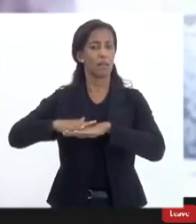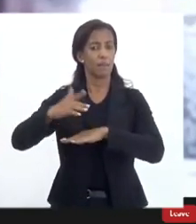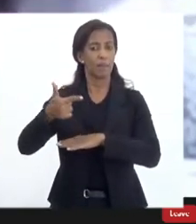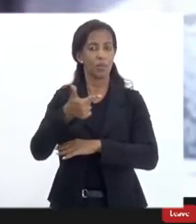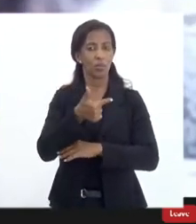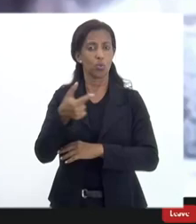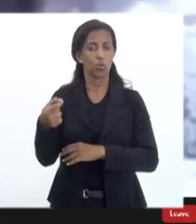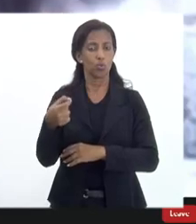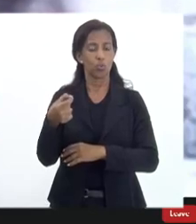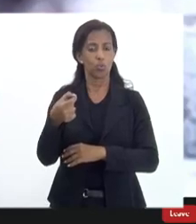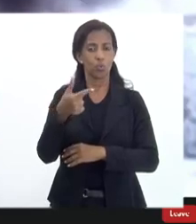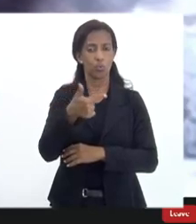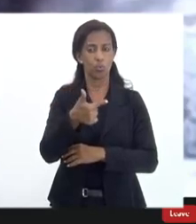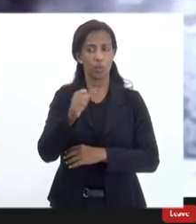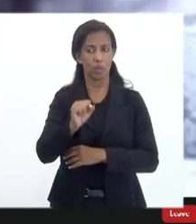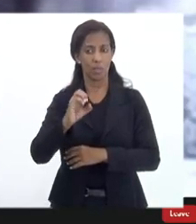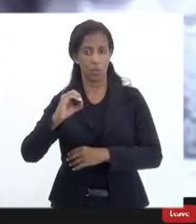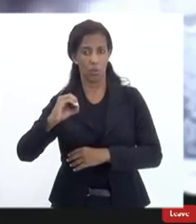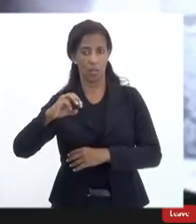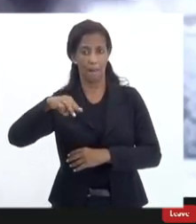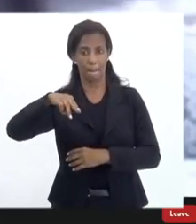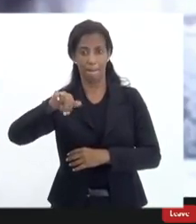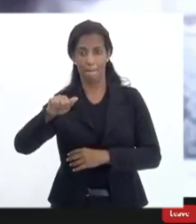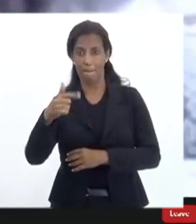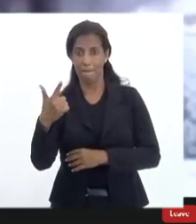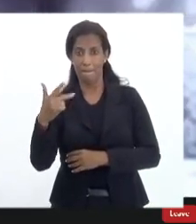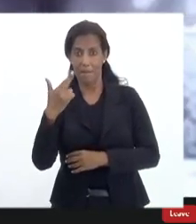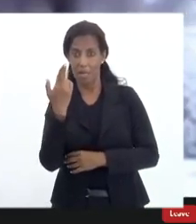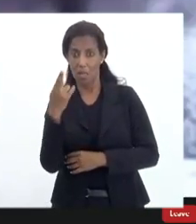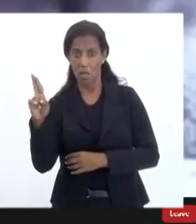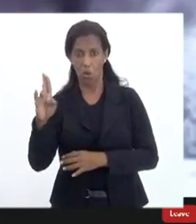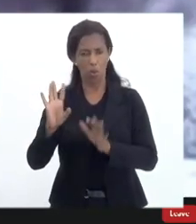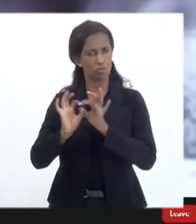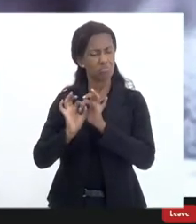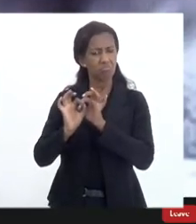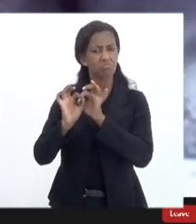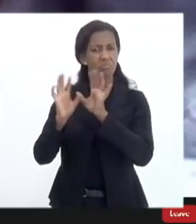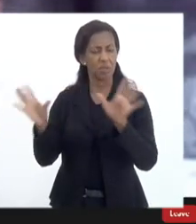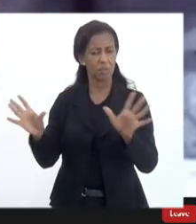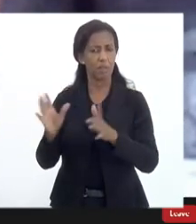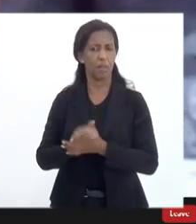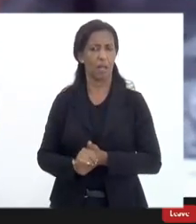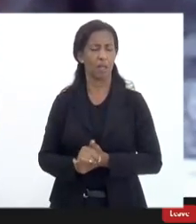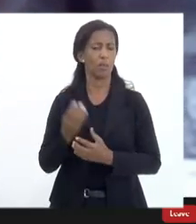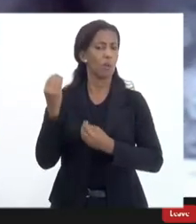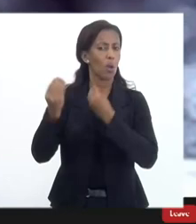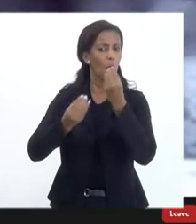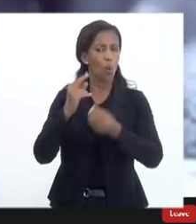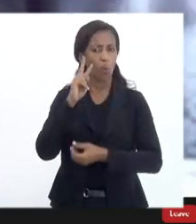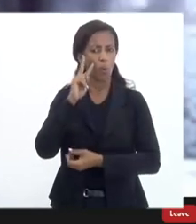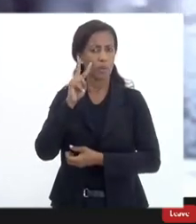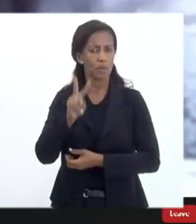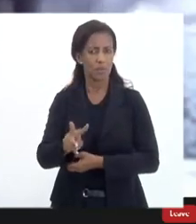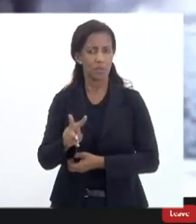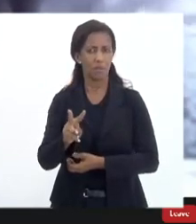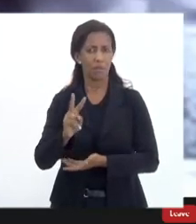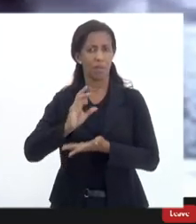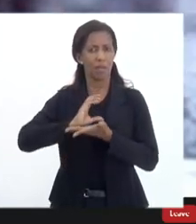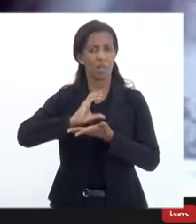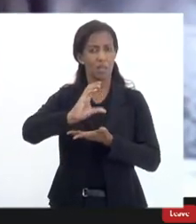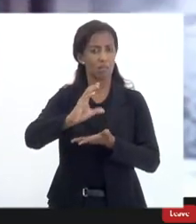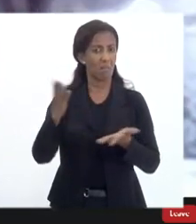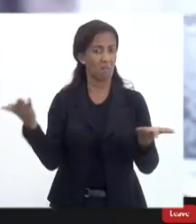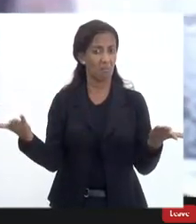de 280 milhões teoricamente liberados, mas que, como pode-se ver, os valores aplicados